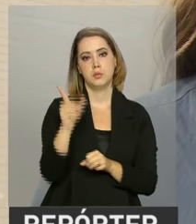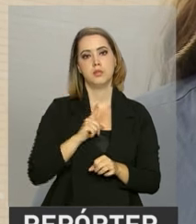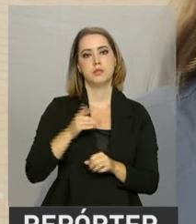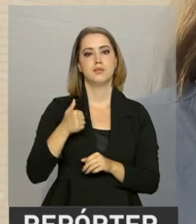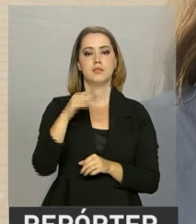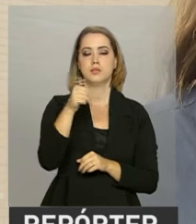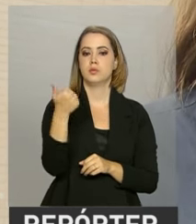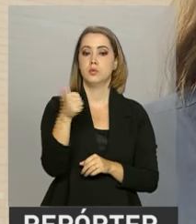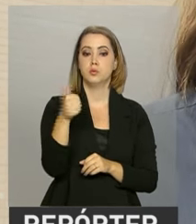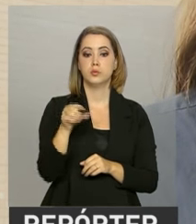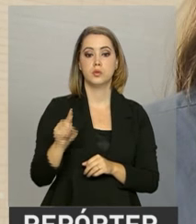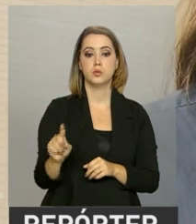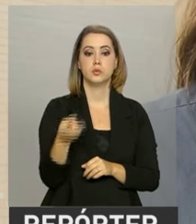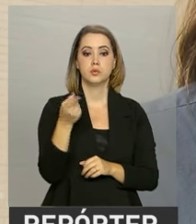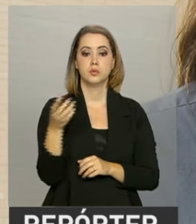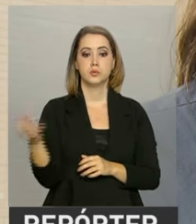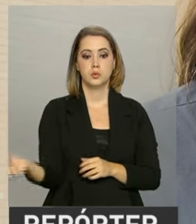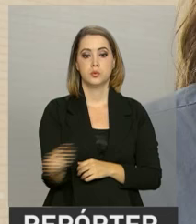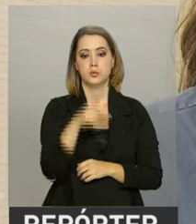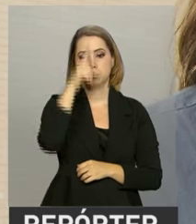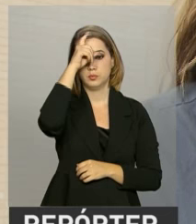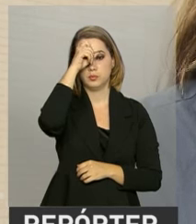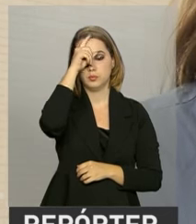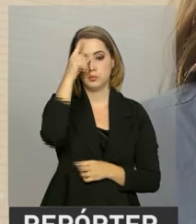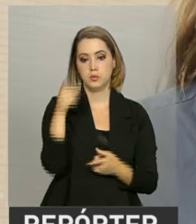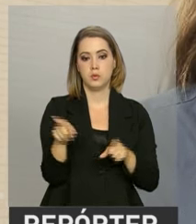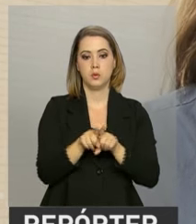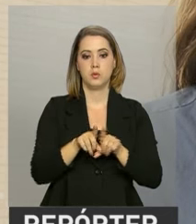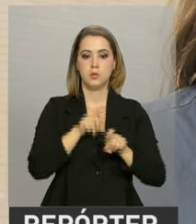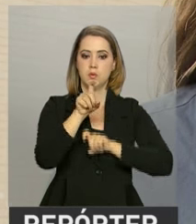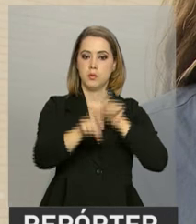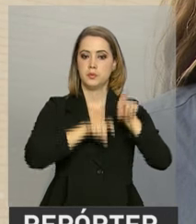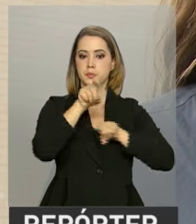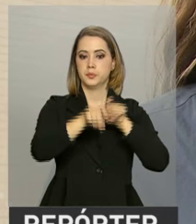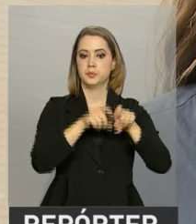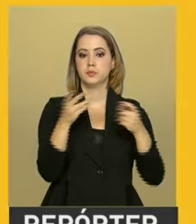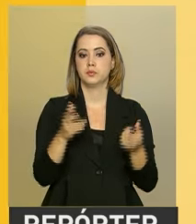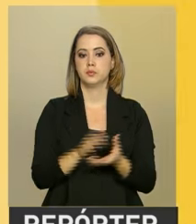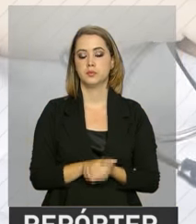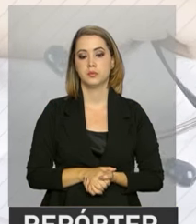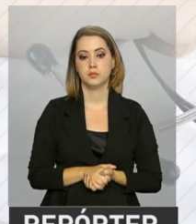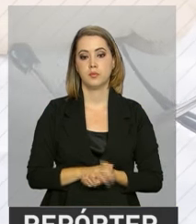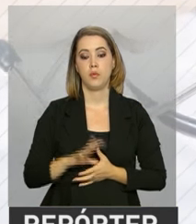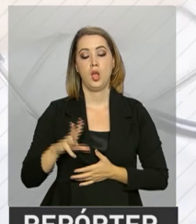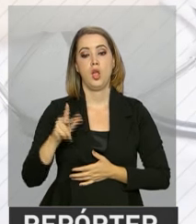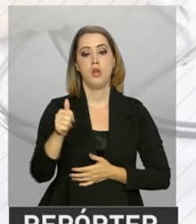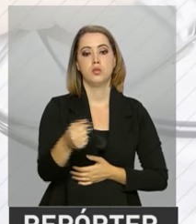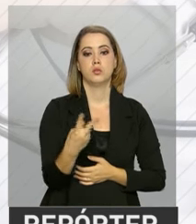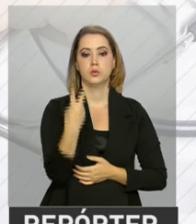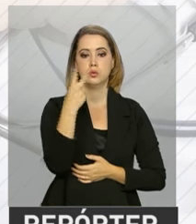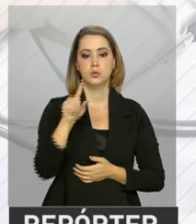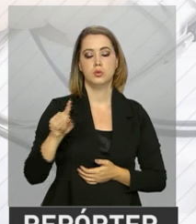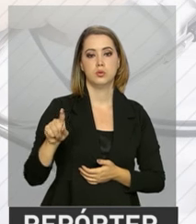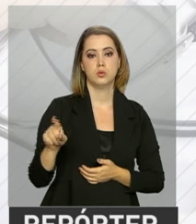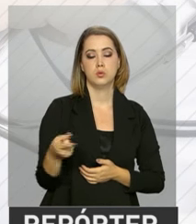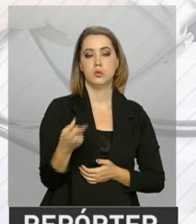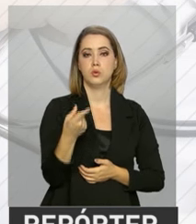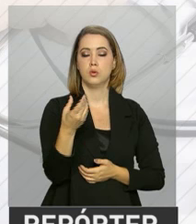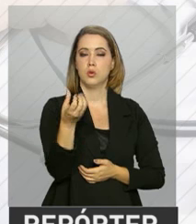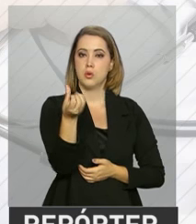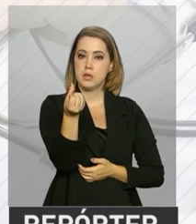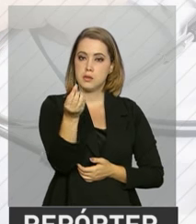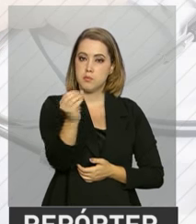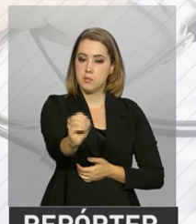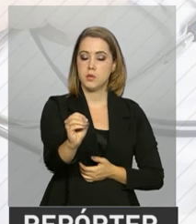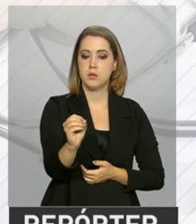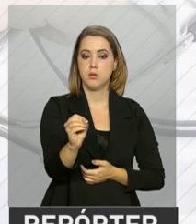mais de 11.000 unidades básicas de Saúde informatizadas ao todo 2060 municípios